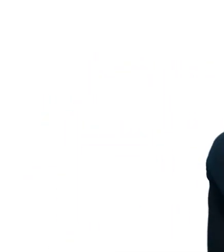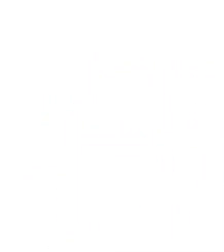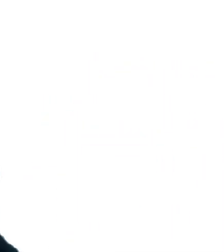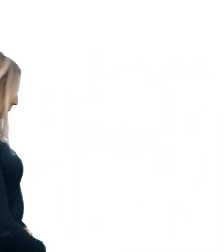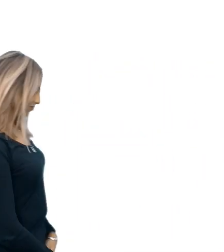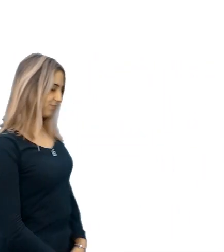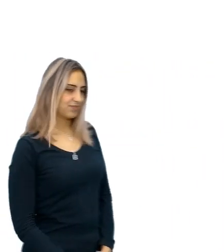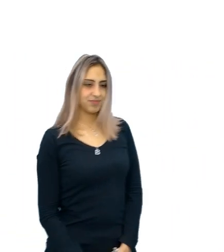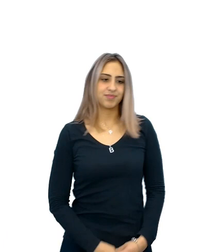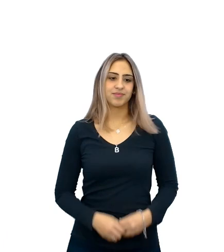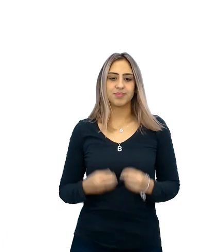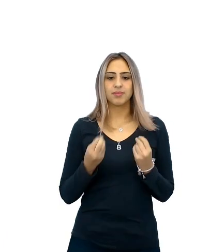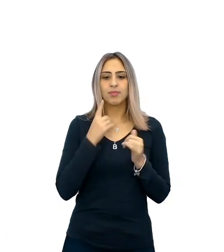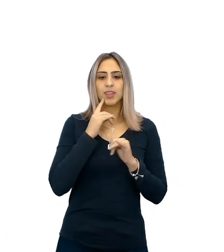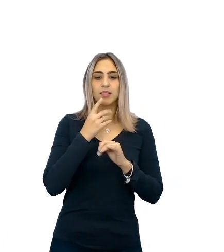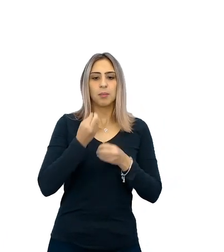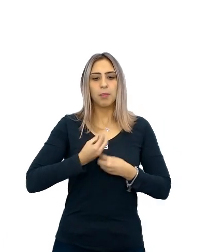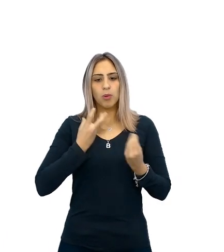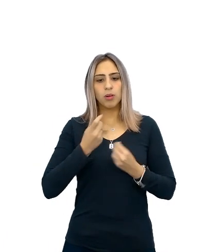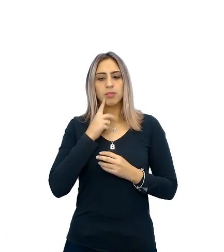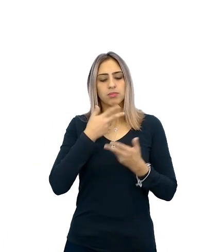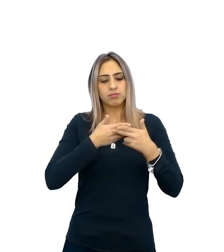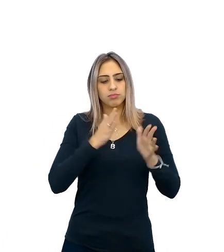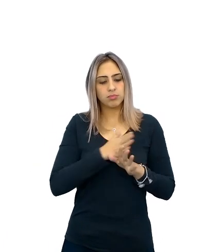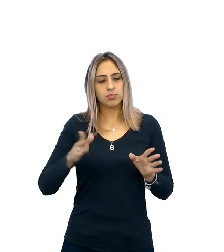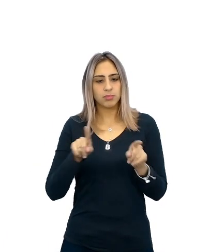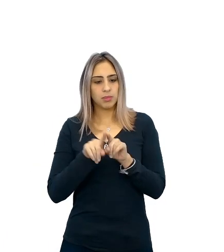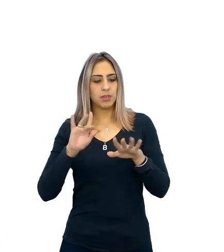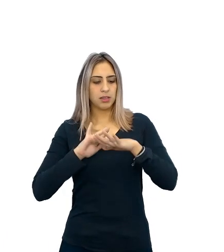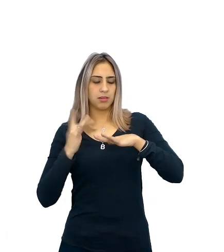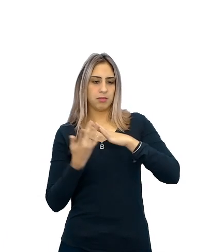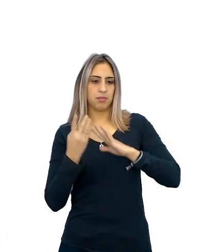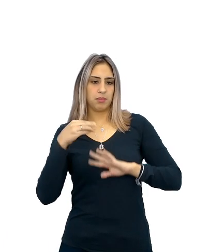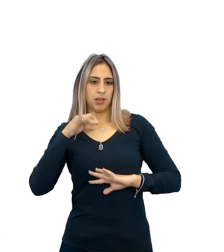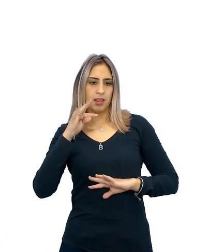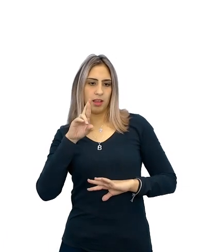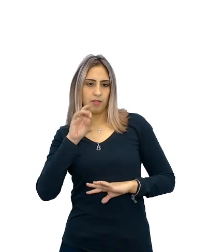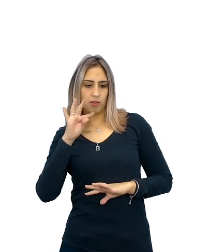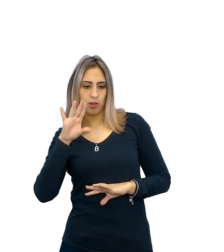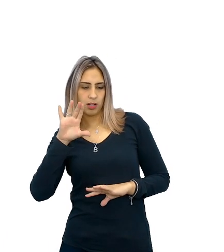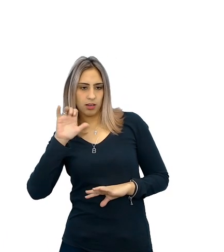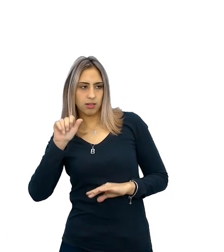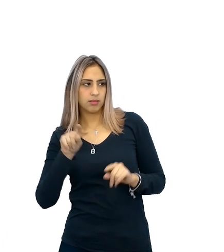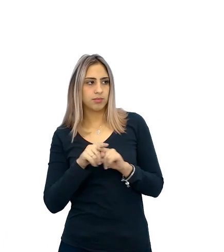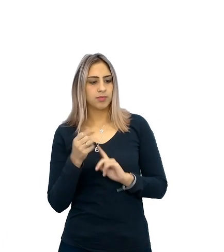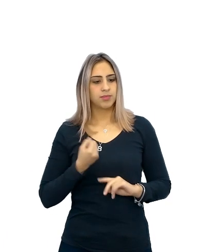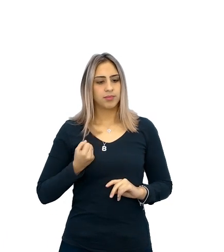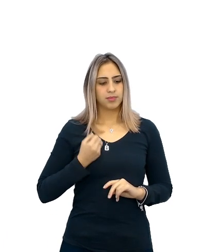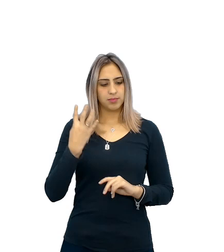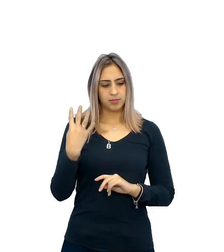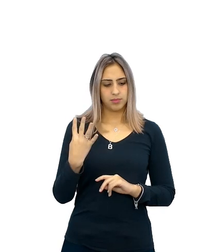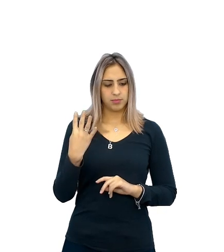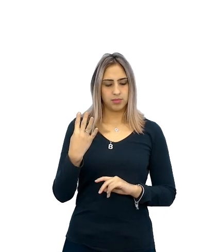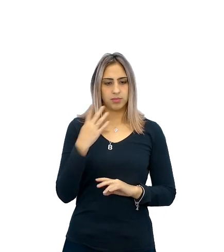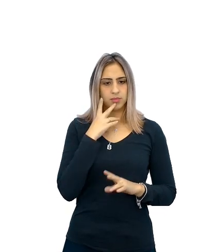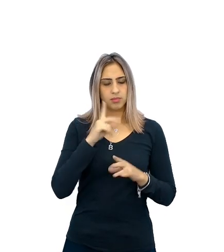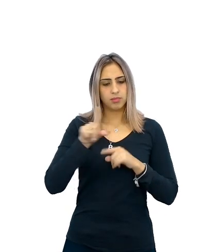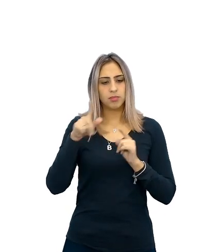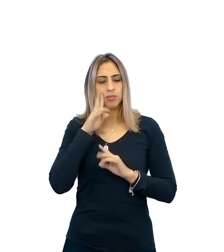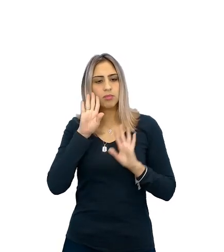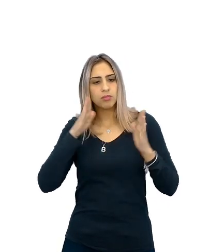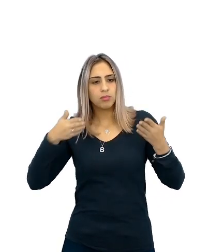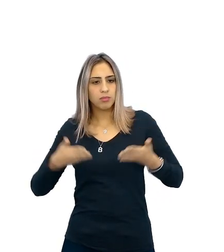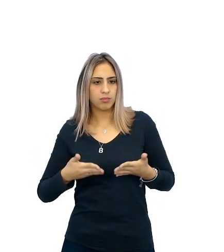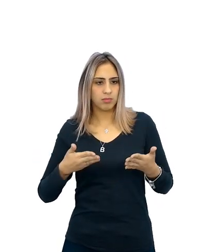notícias, reportagens, poemas e elaboração metafórica. No nível 4, é praticamente uma